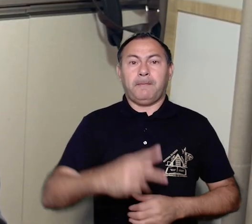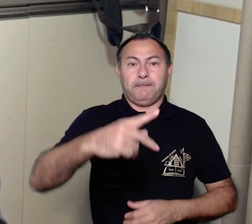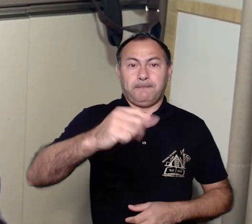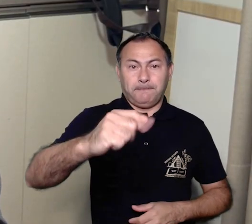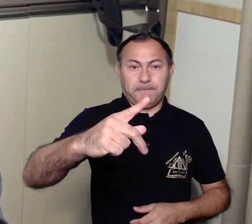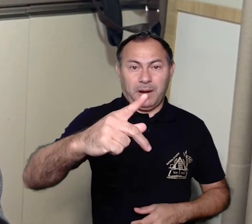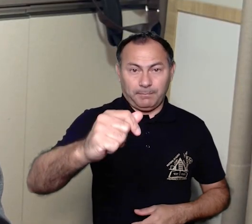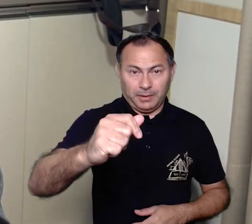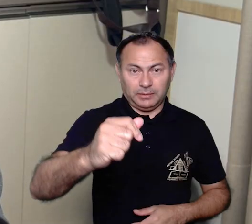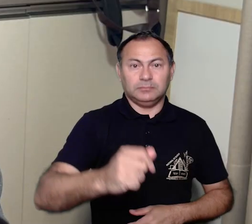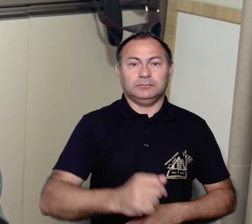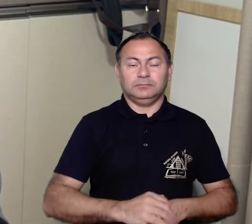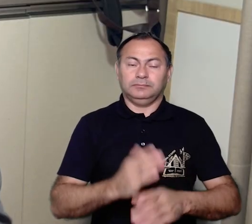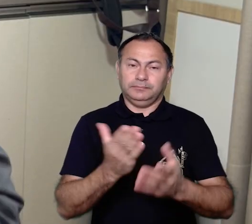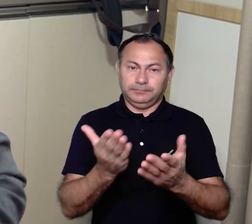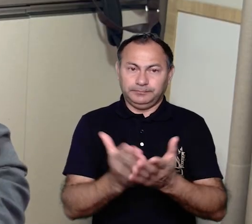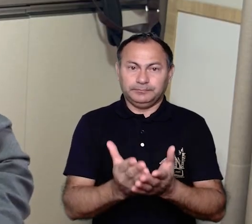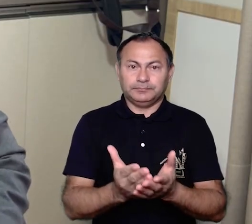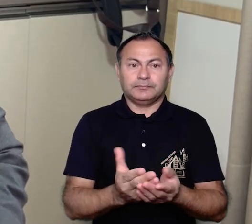E o Papa,